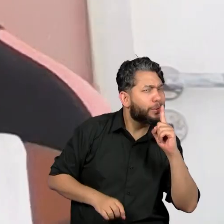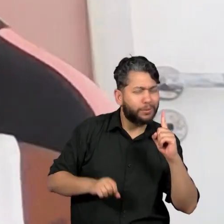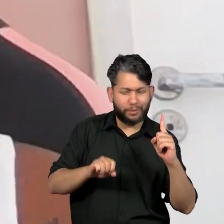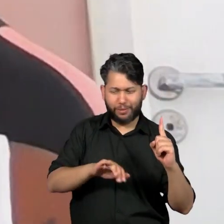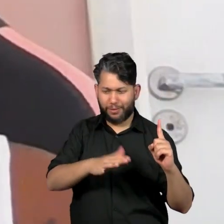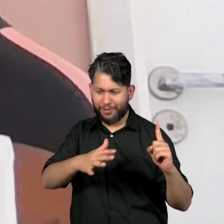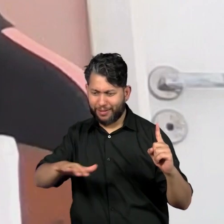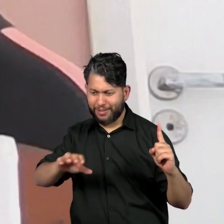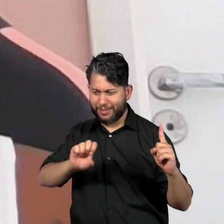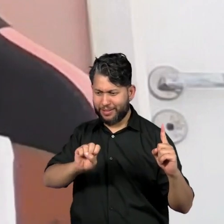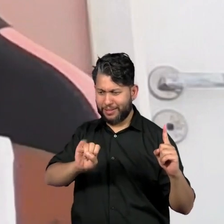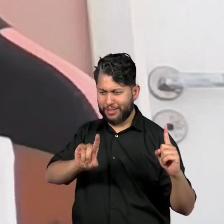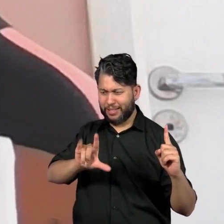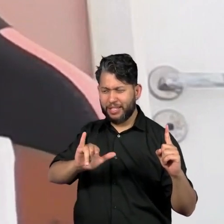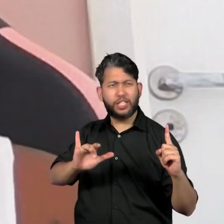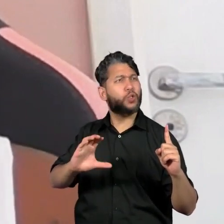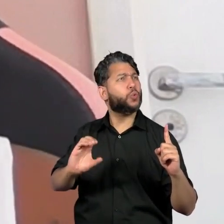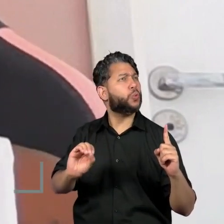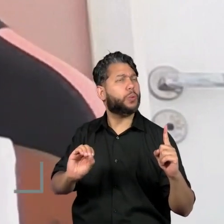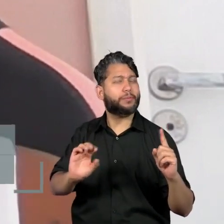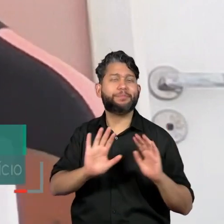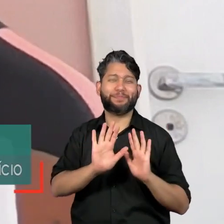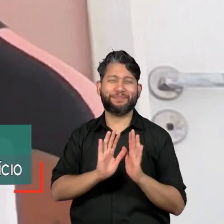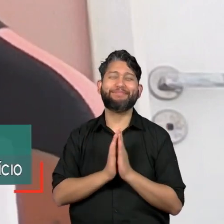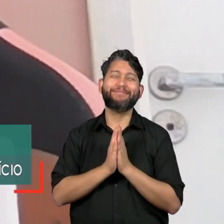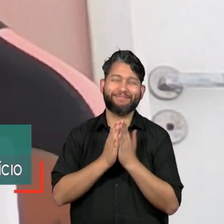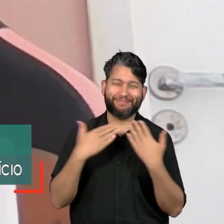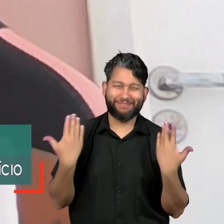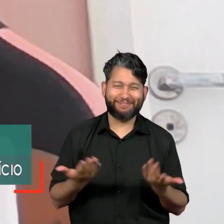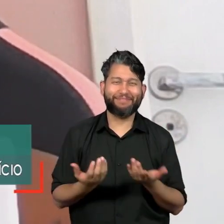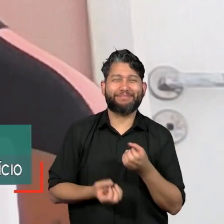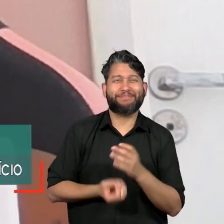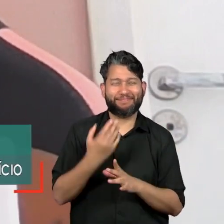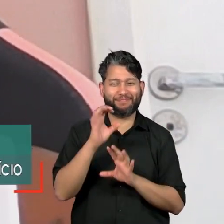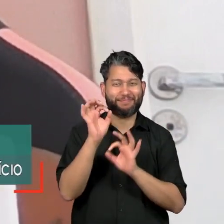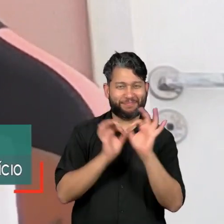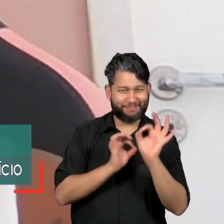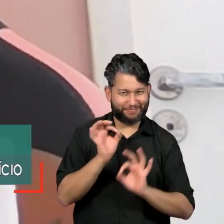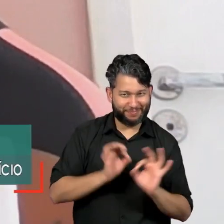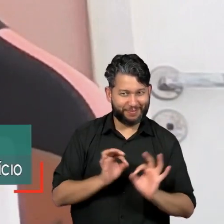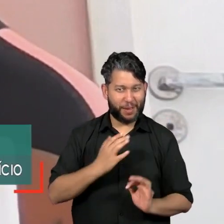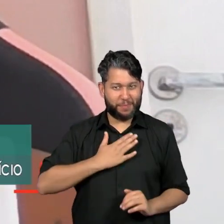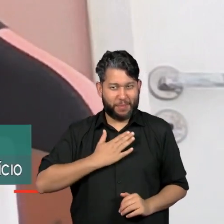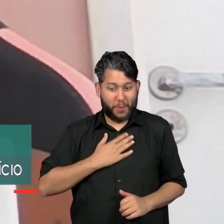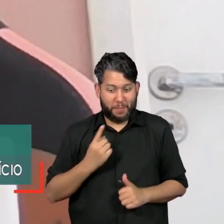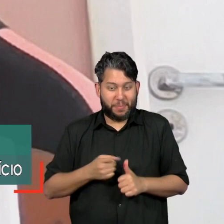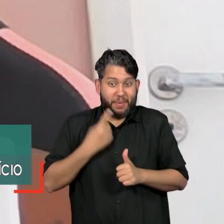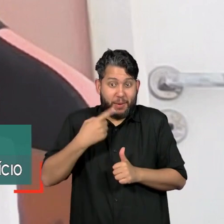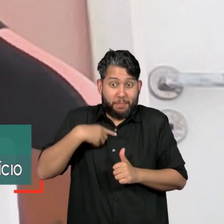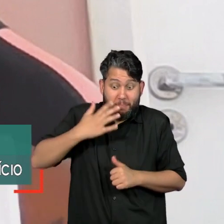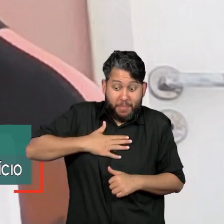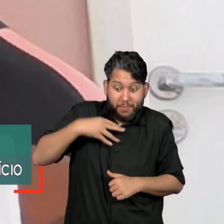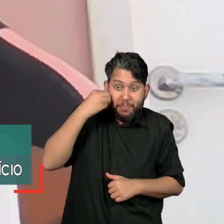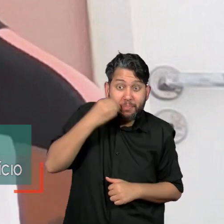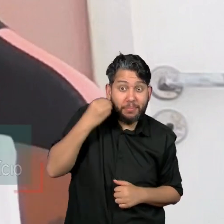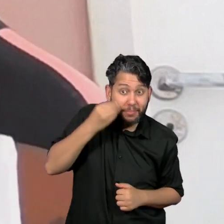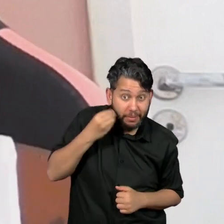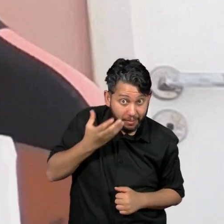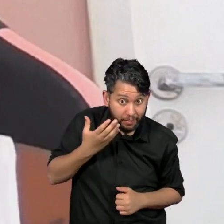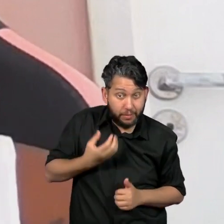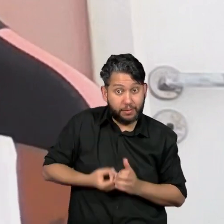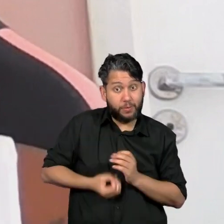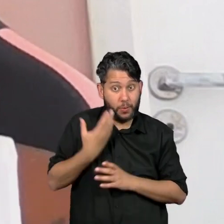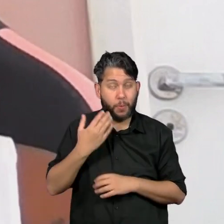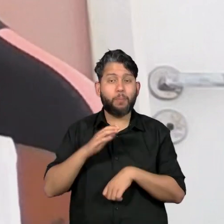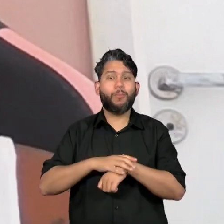isso? Então, do Silêncio ao Silício, ele é uma iniciativa que foi criada por mim, a partir da minha experiência, né? Então, durante